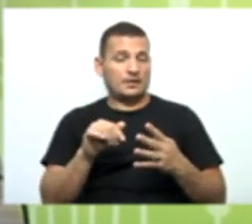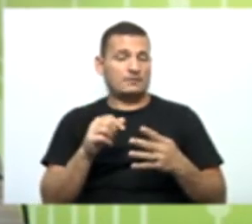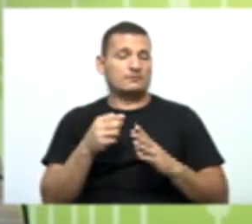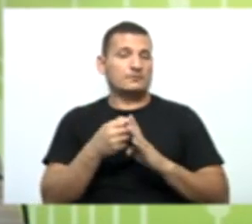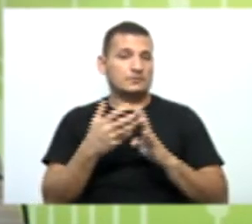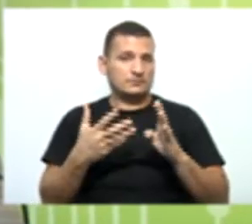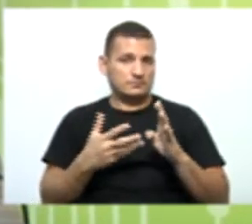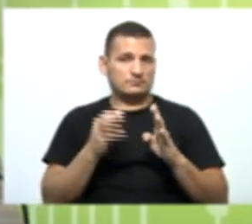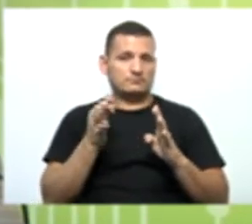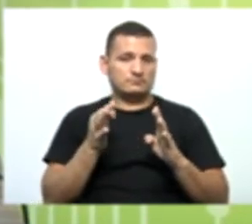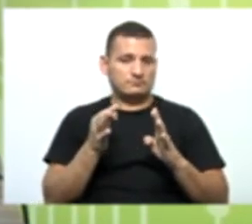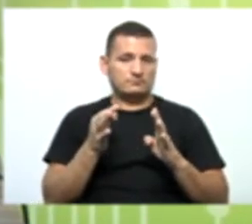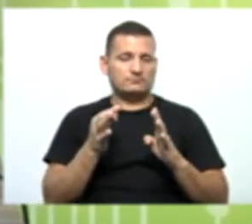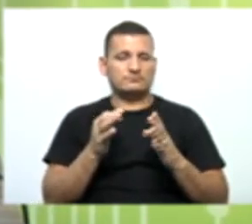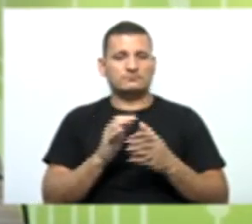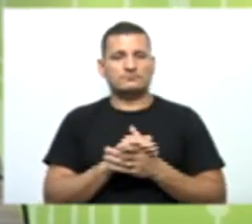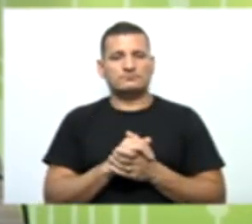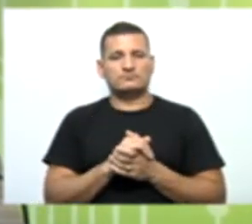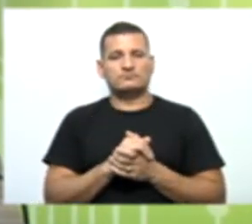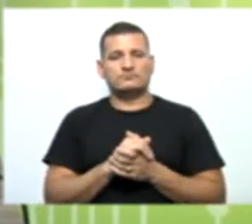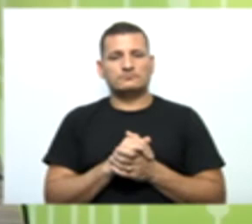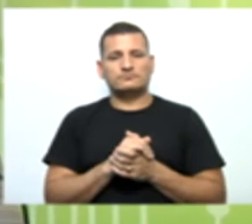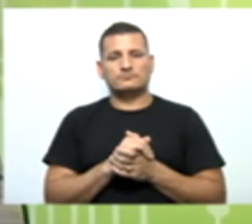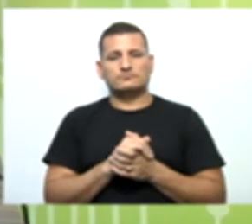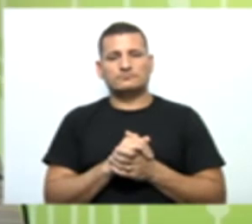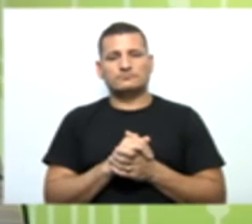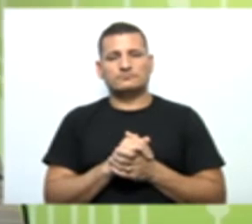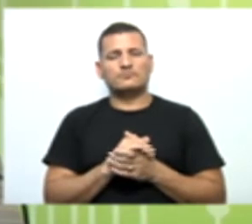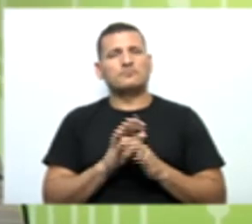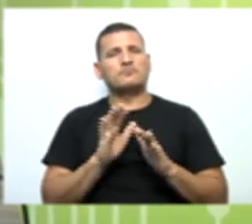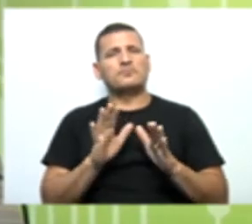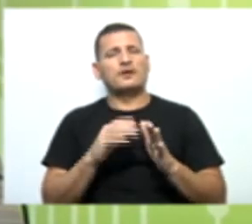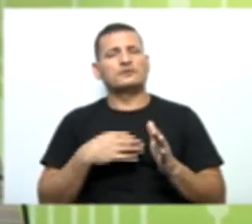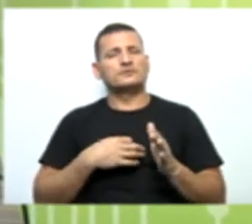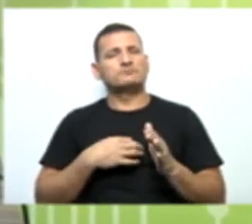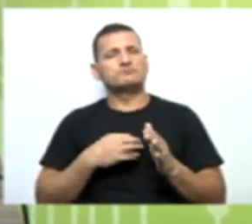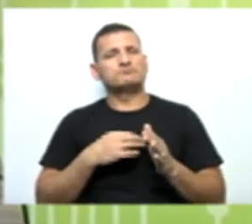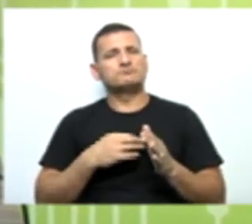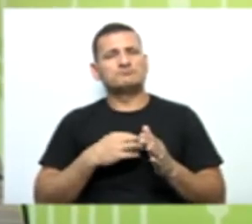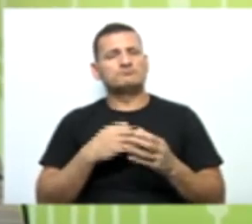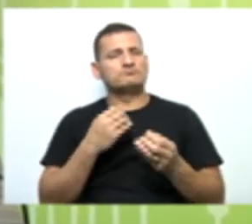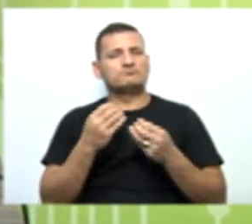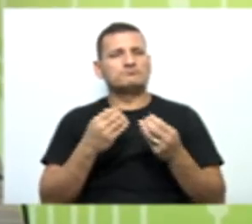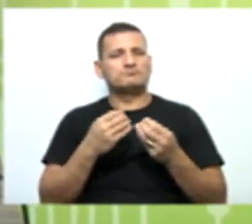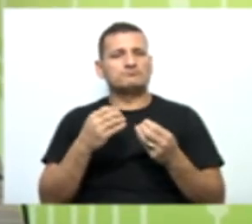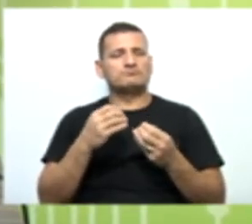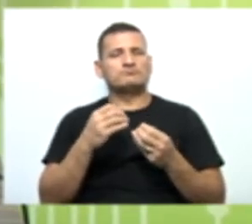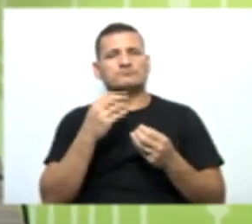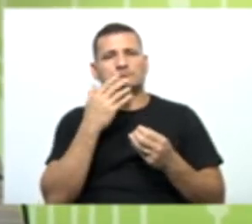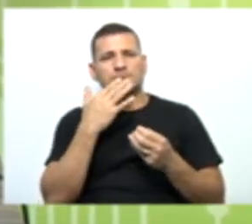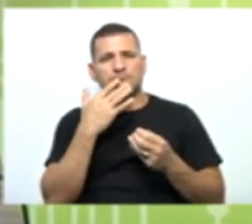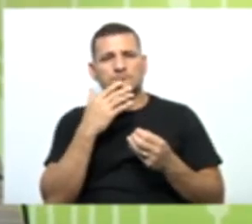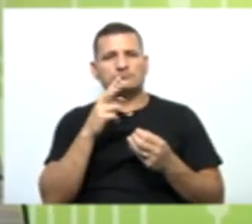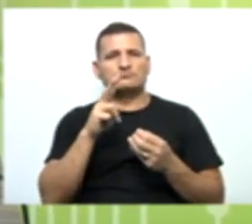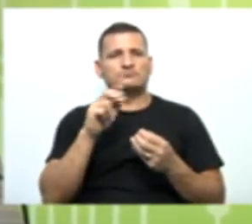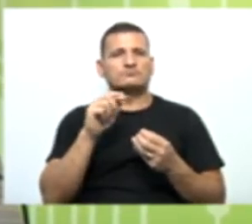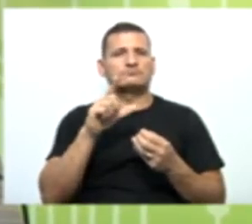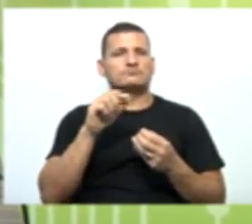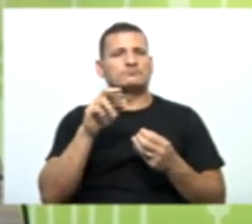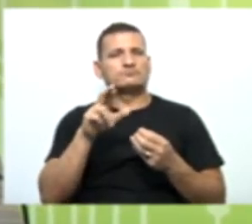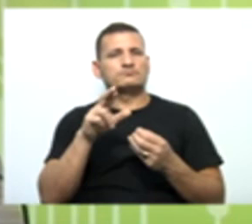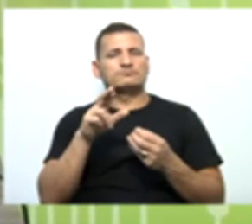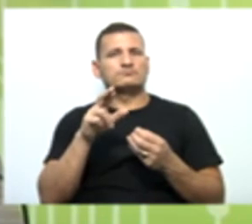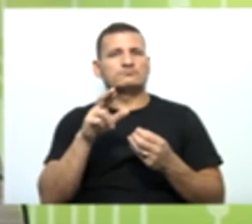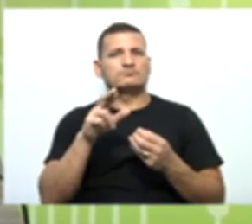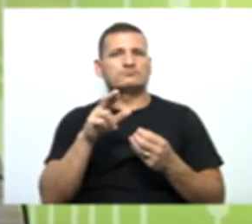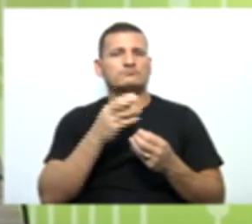propriedades, certo? Da nossa camisa. E quais que seriam os valores dessas propriedades? Qual que seria o valor da cor, o valor do comprimento, o